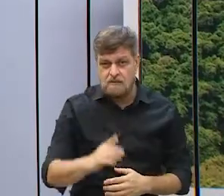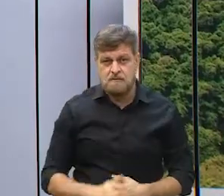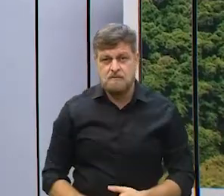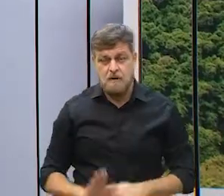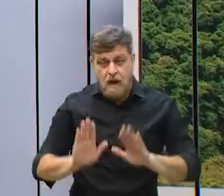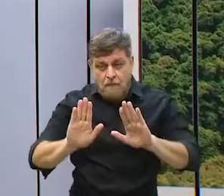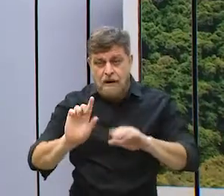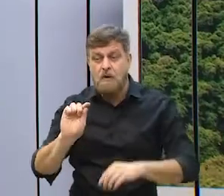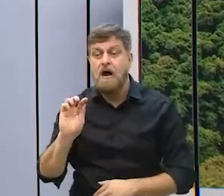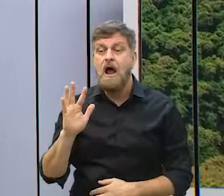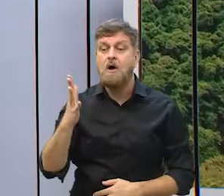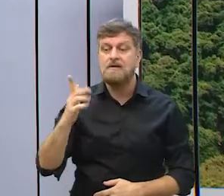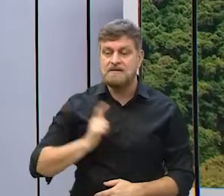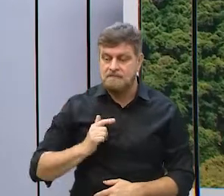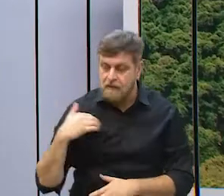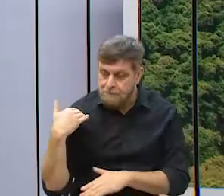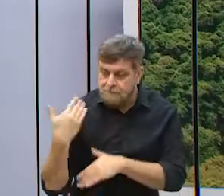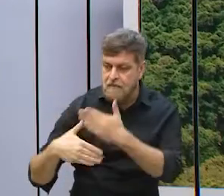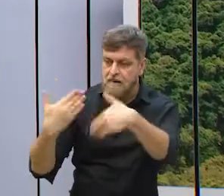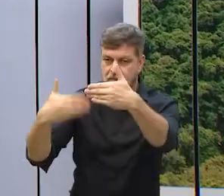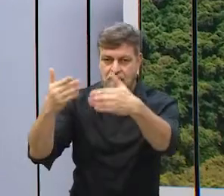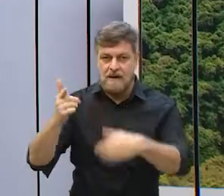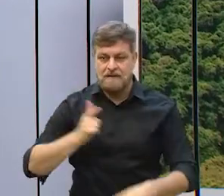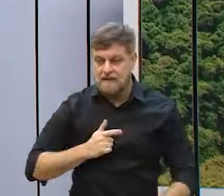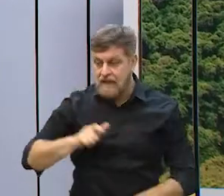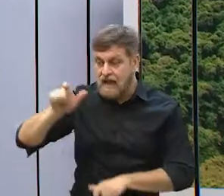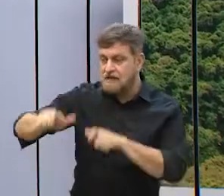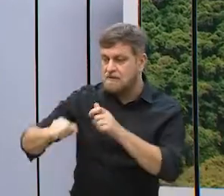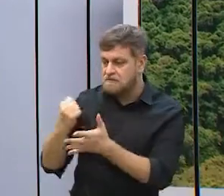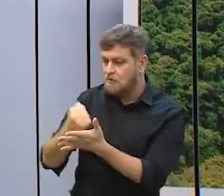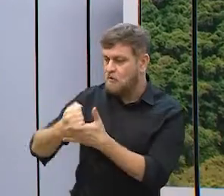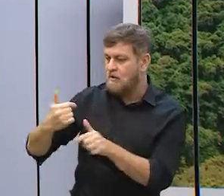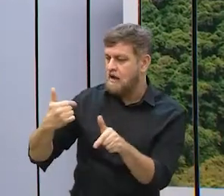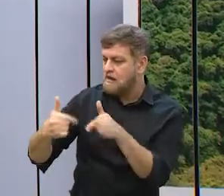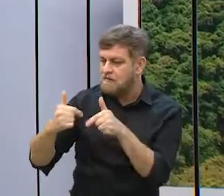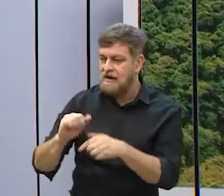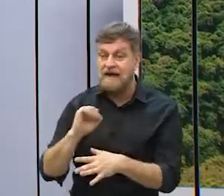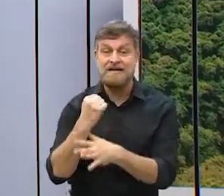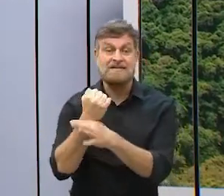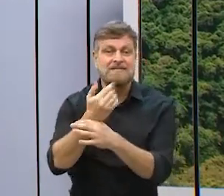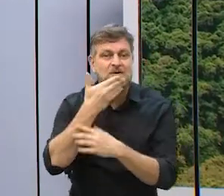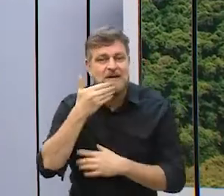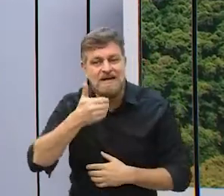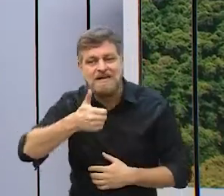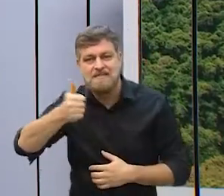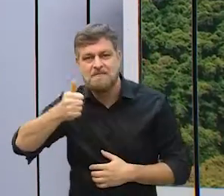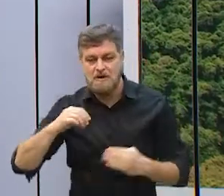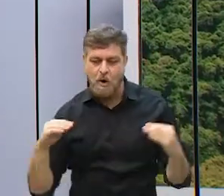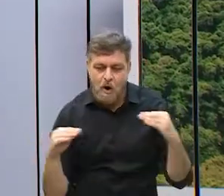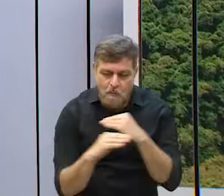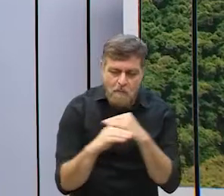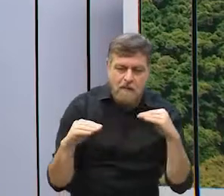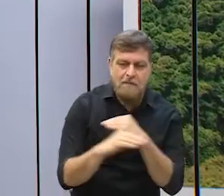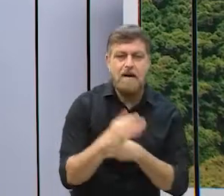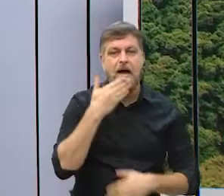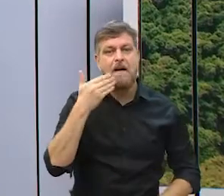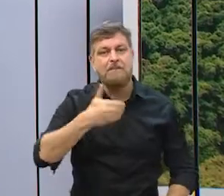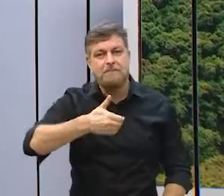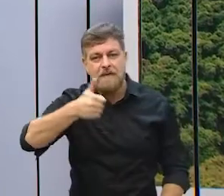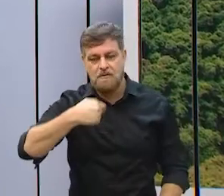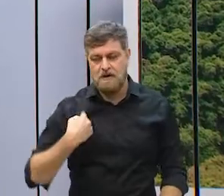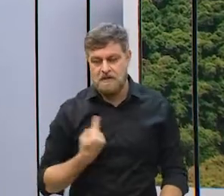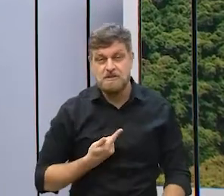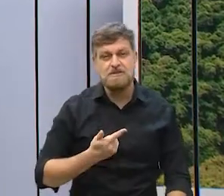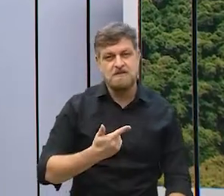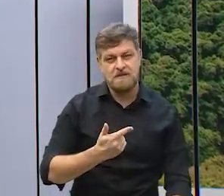ela puxa o desenvolvimento, né? Ela gera empregos indiretos, melhora a segurança, melhora a circulação viária e, portanto, a gente